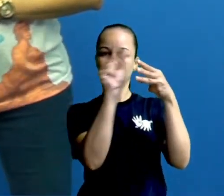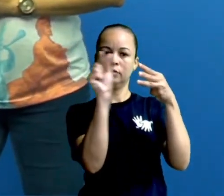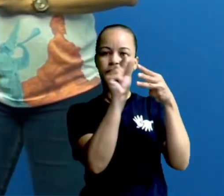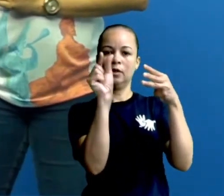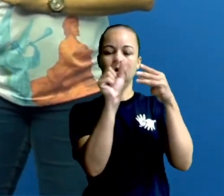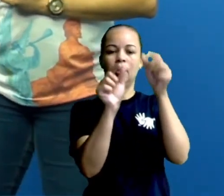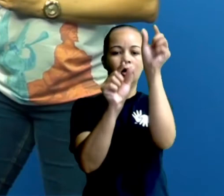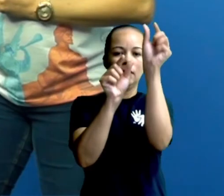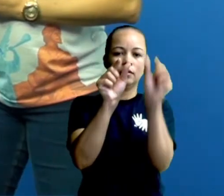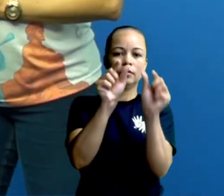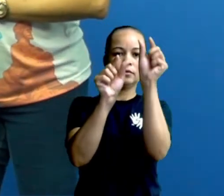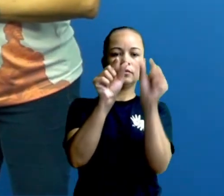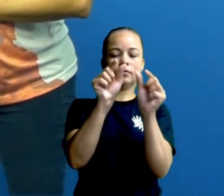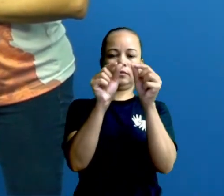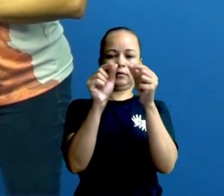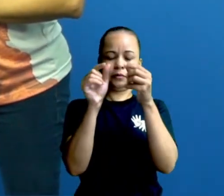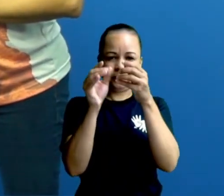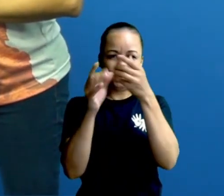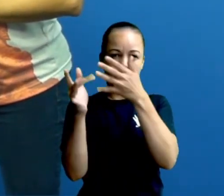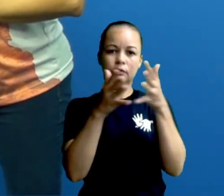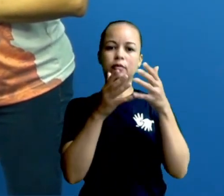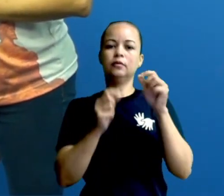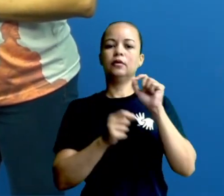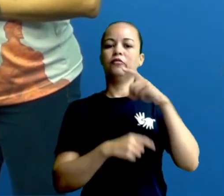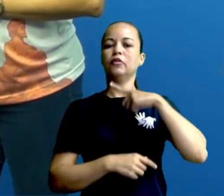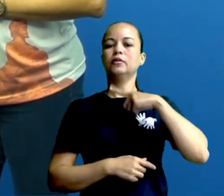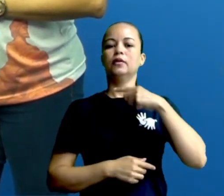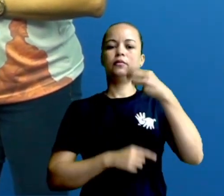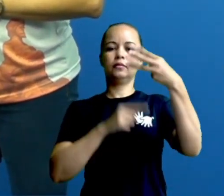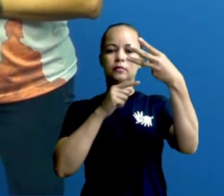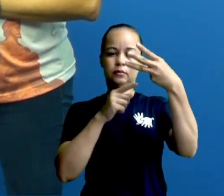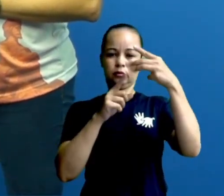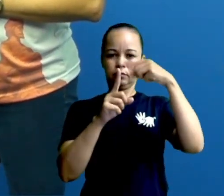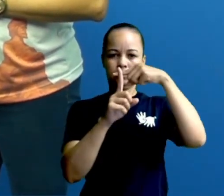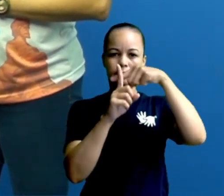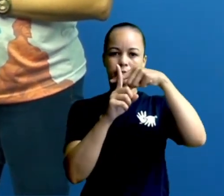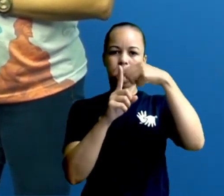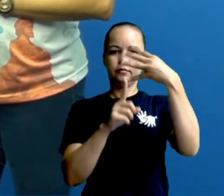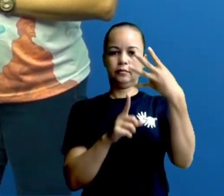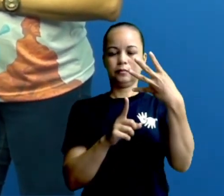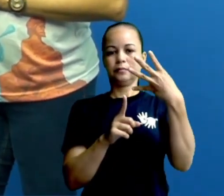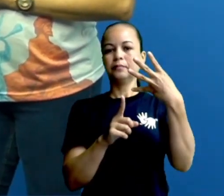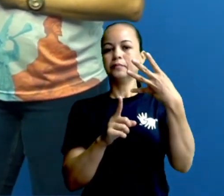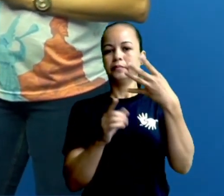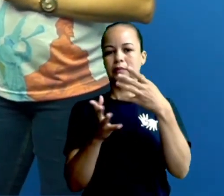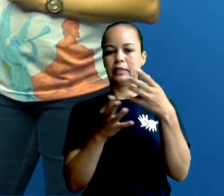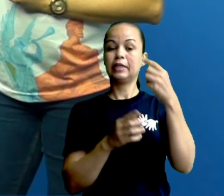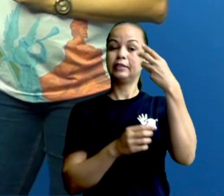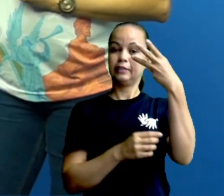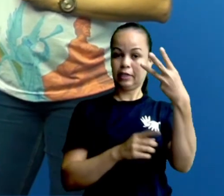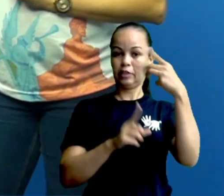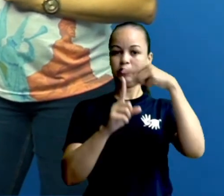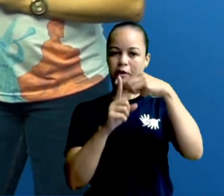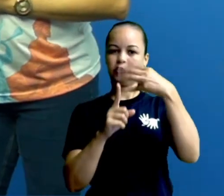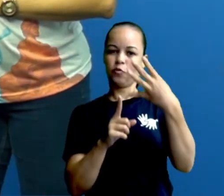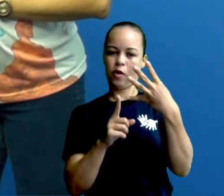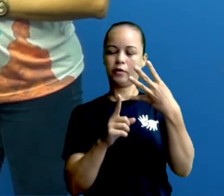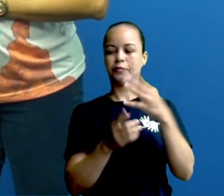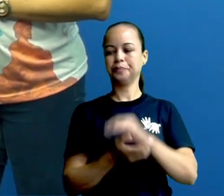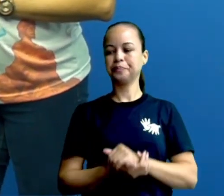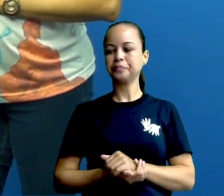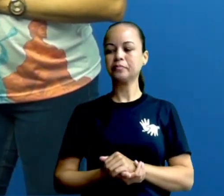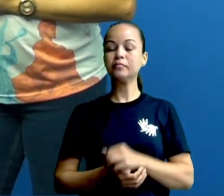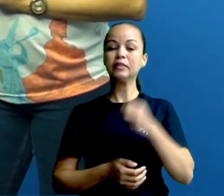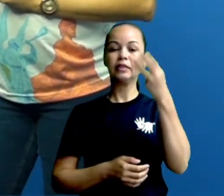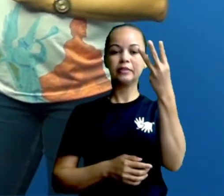na lateral, na altura. Então, o que é que eu vou ter? 3 mais 4, 3 mais 4. Tá? 3